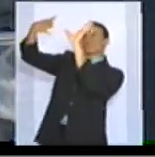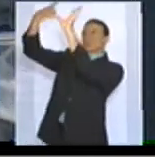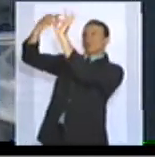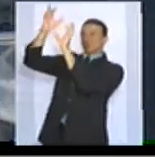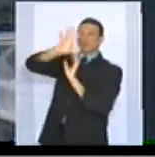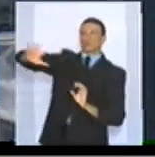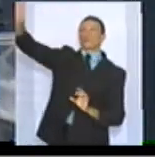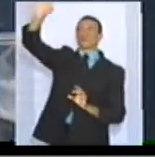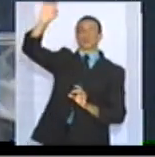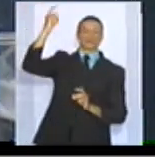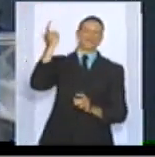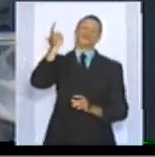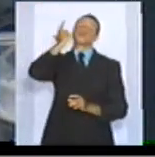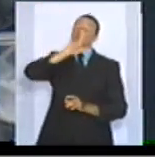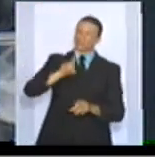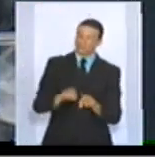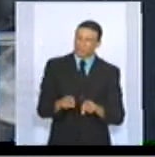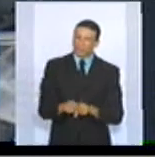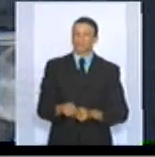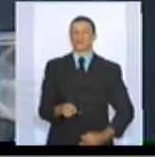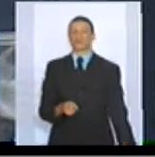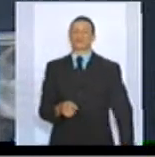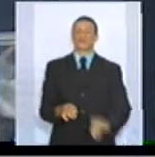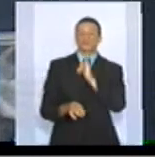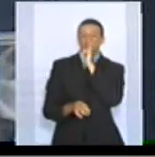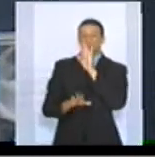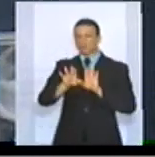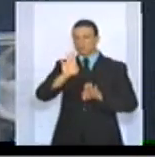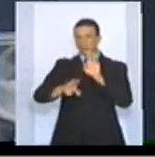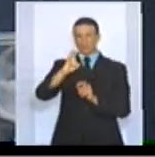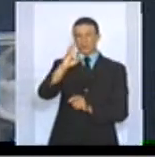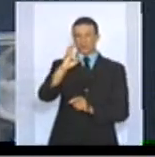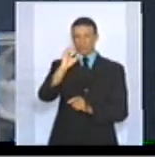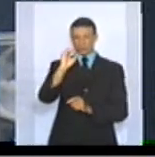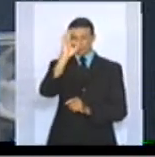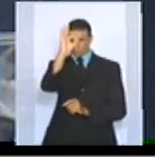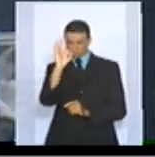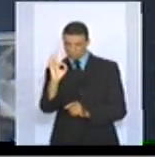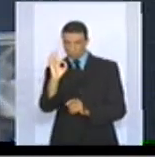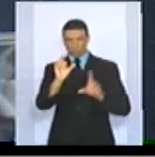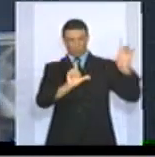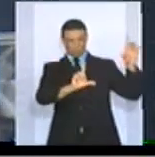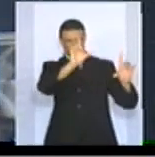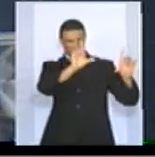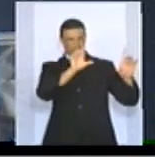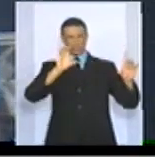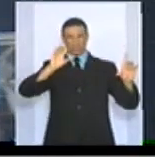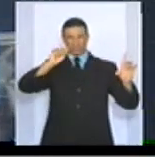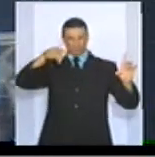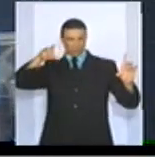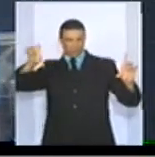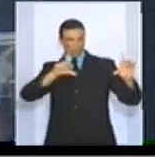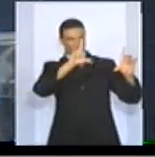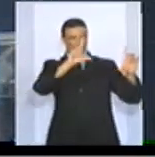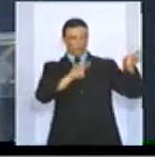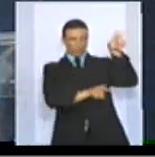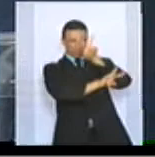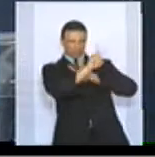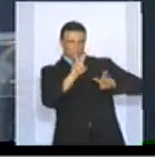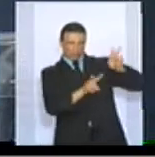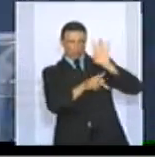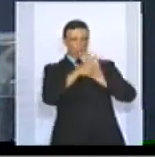europeu. E estabeleceu que no mínimo 50% da programação dos canais devem ser de conteúdos audiovisuais